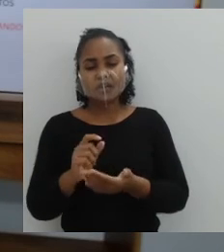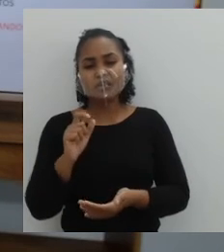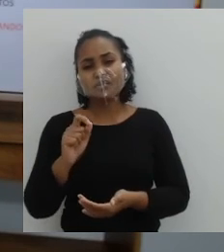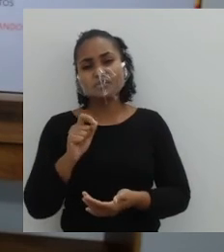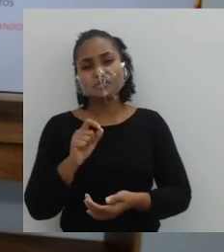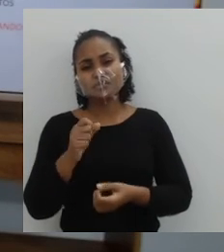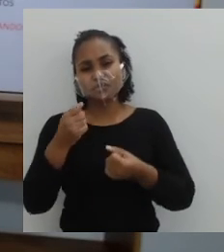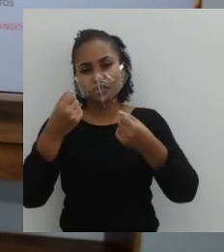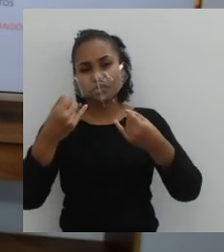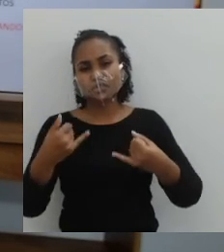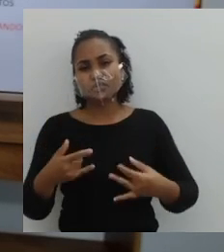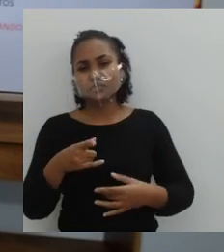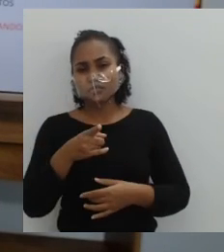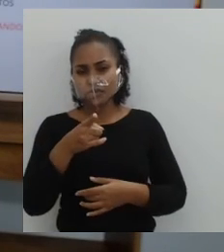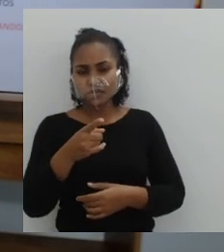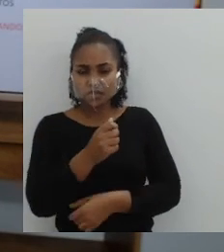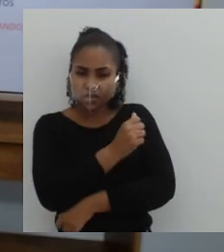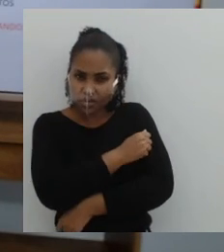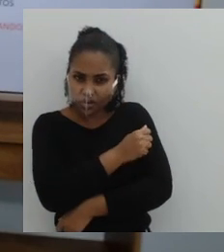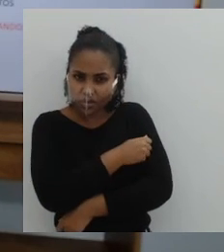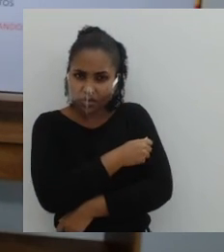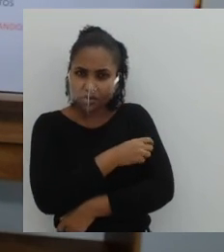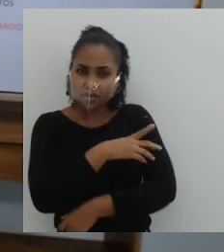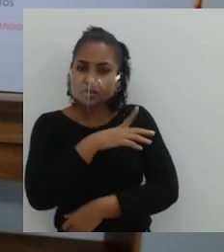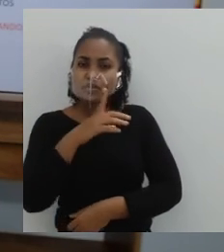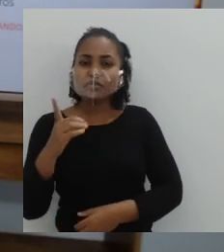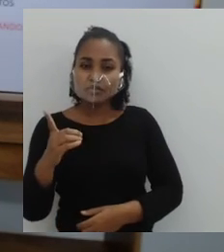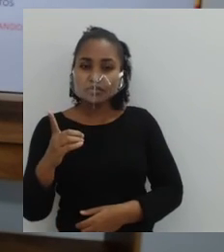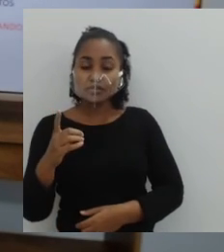para vocês, estudantes, em homenagem ao seu